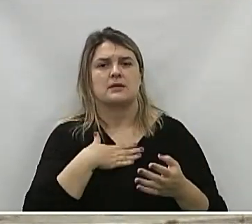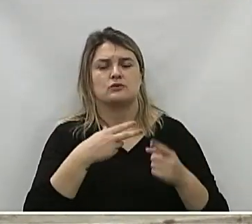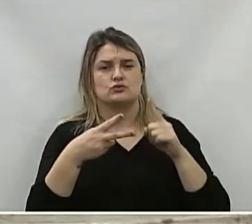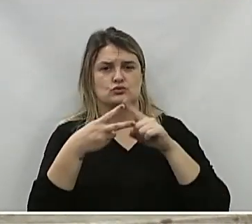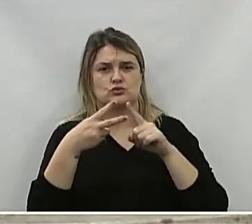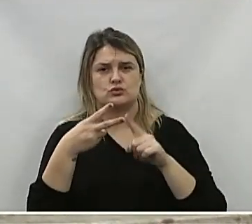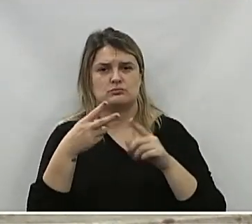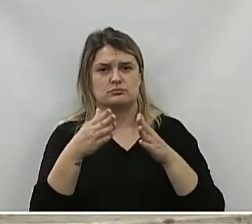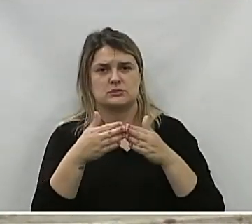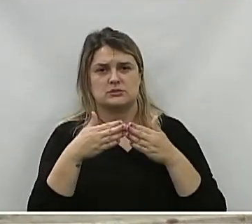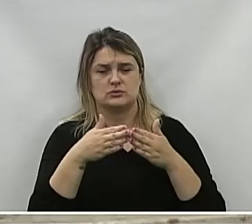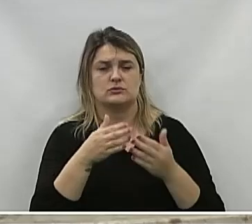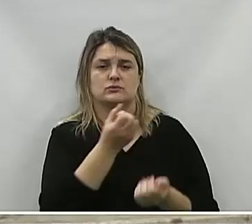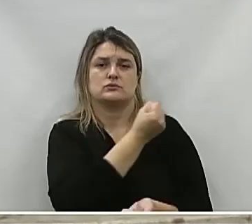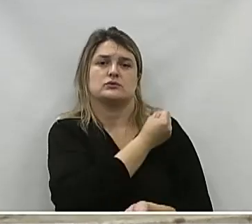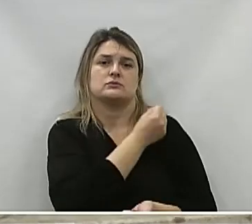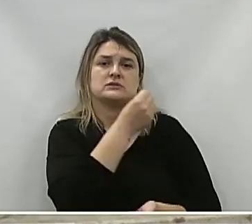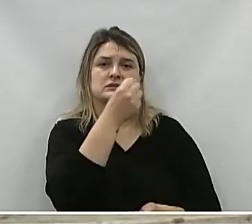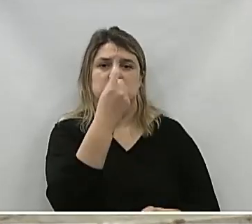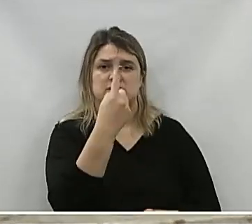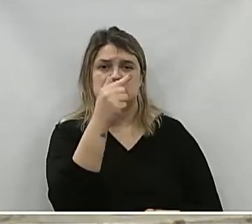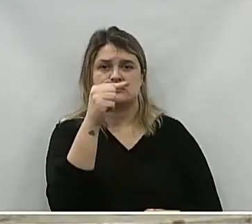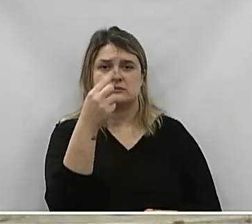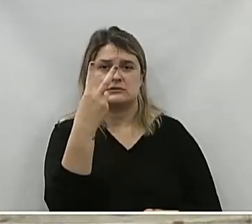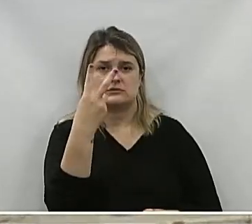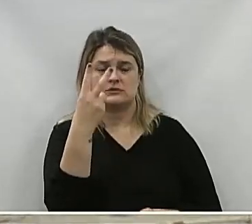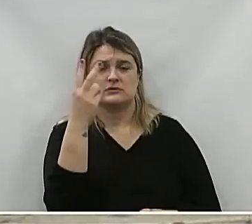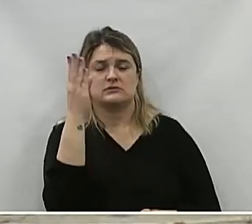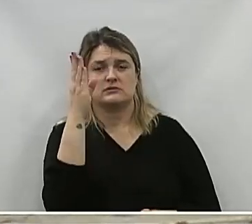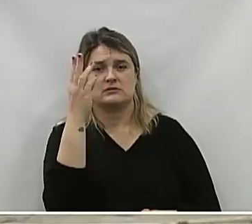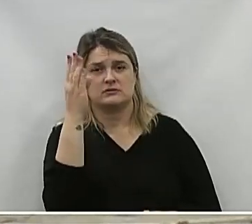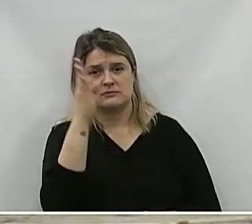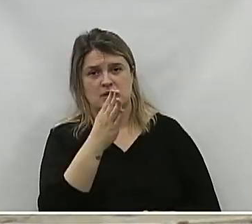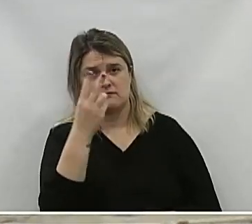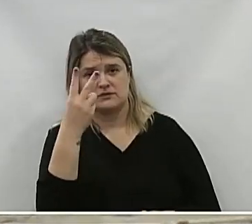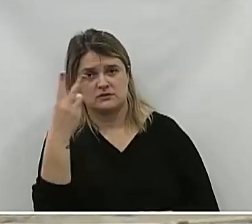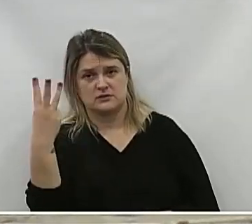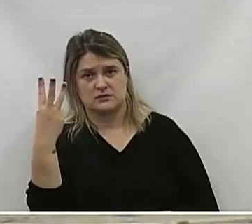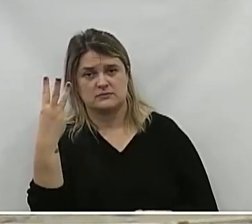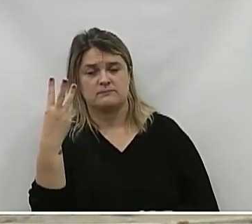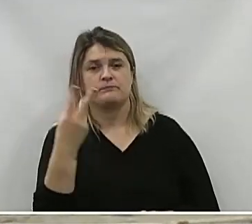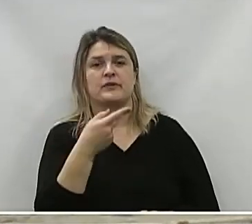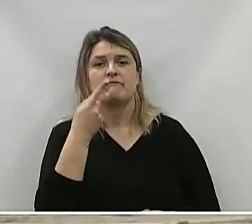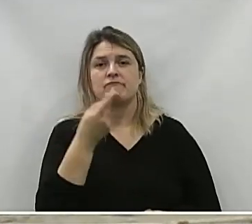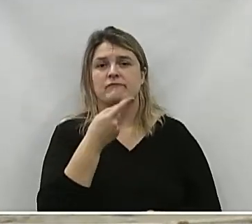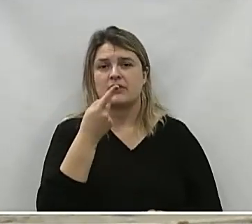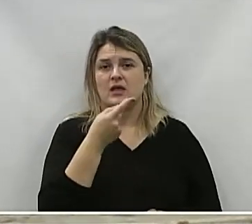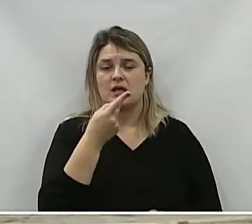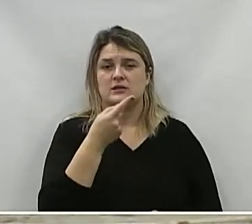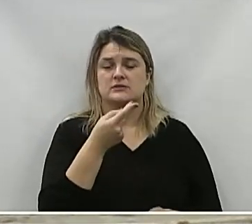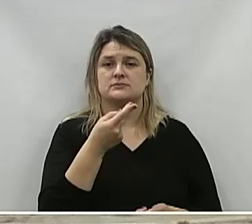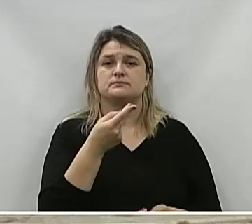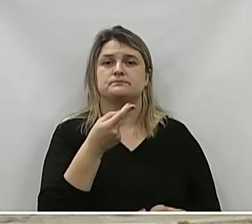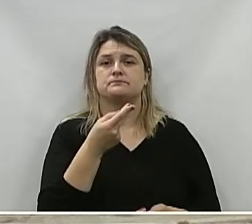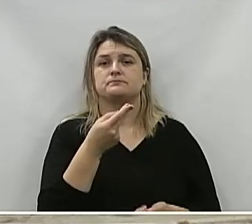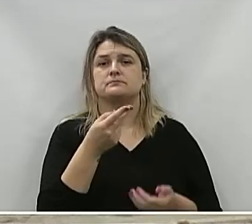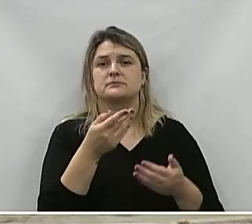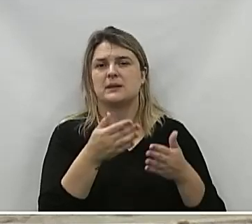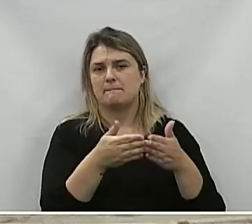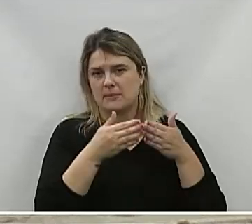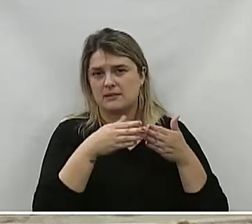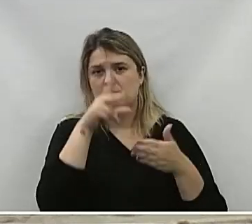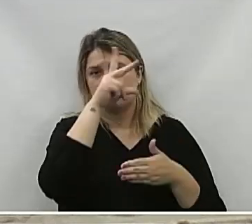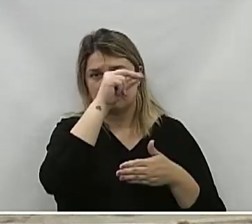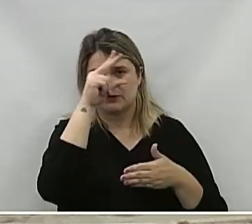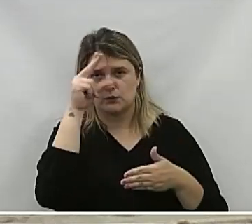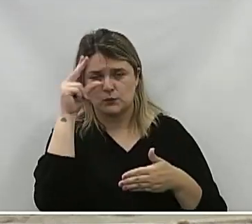indicações a indicação número 172/2022 que indica então ao ao